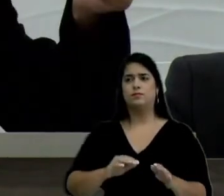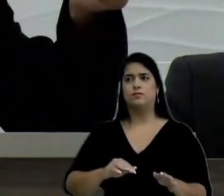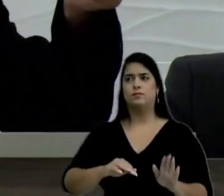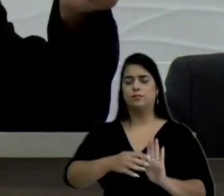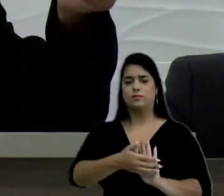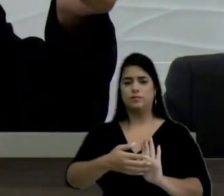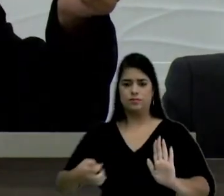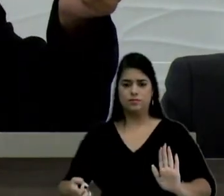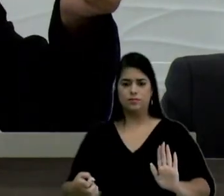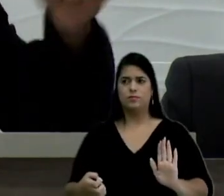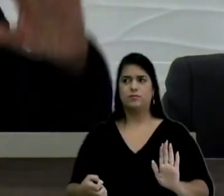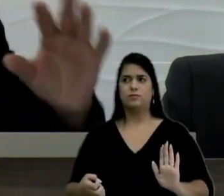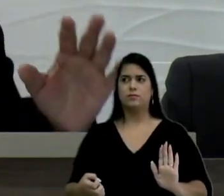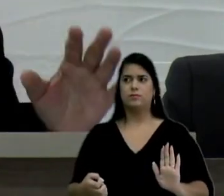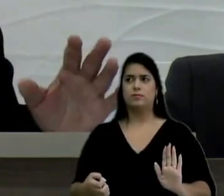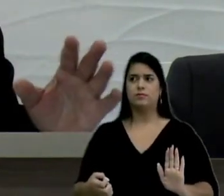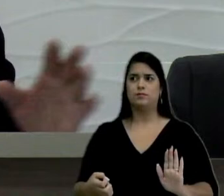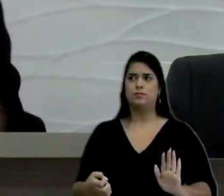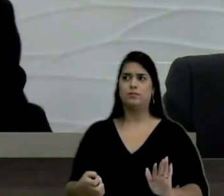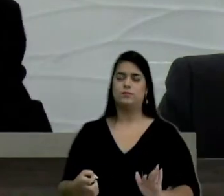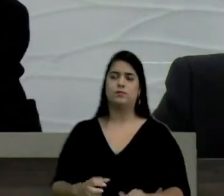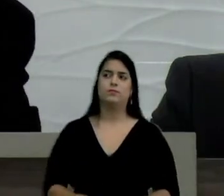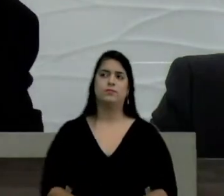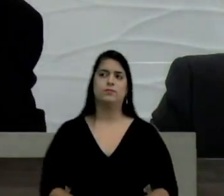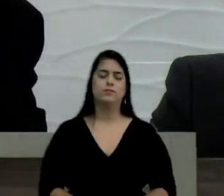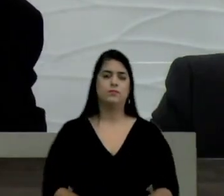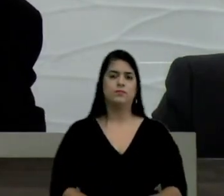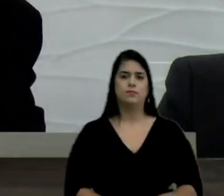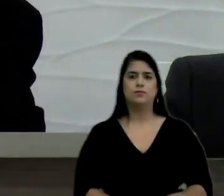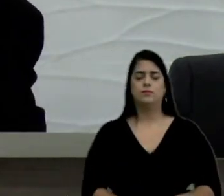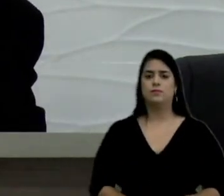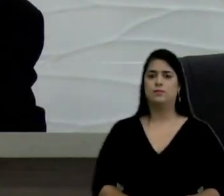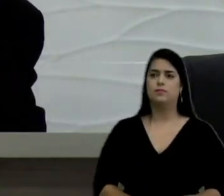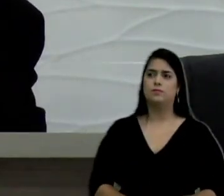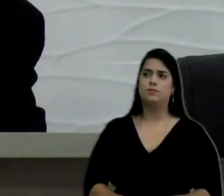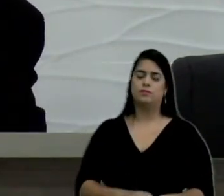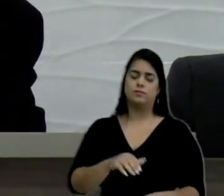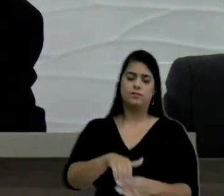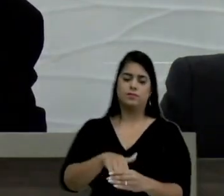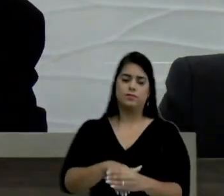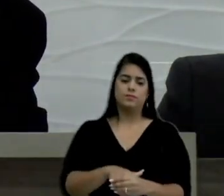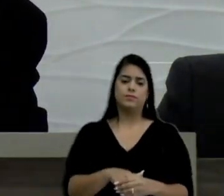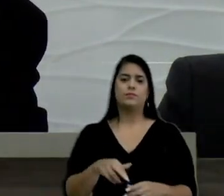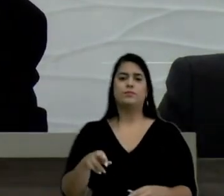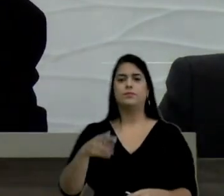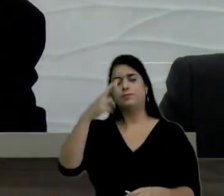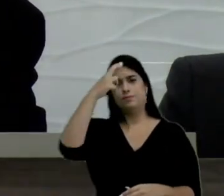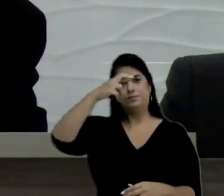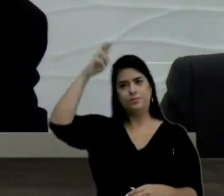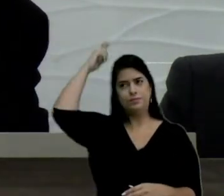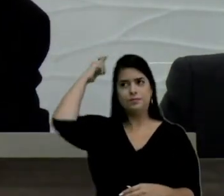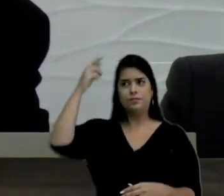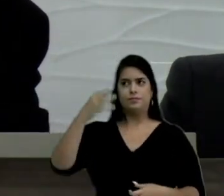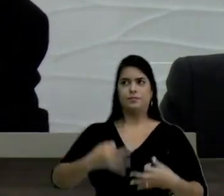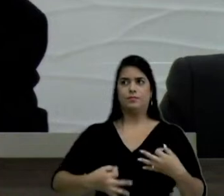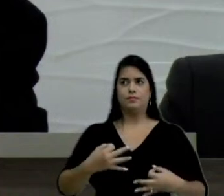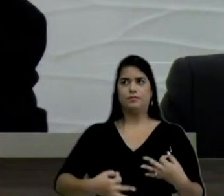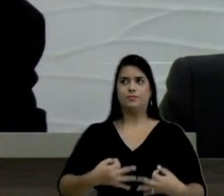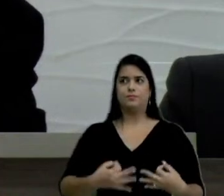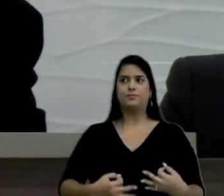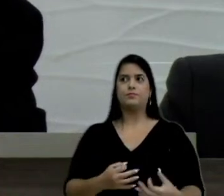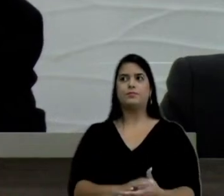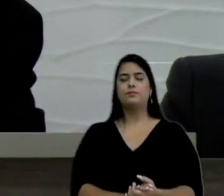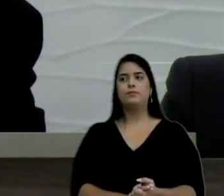separado o voto de repú também Léo ou todo mundo de bloco voto do vereador Rinaldo de voto de aplaus ao promotor é o juiz Vereador Rinaldo